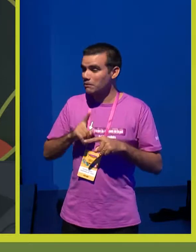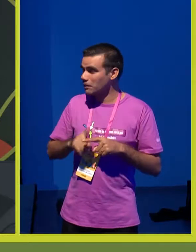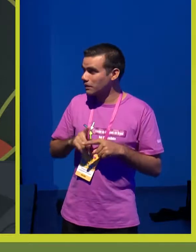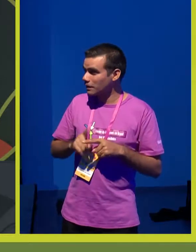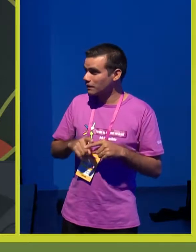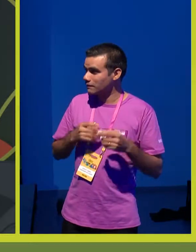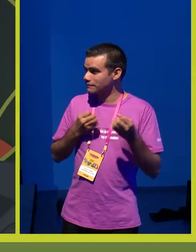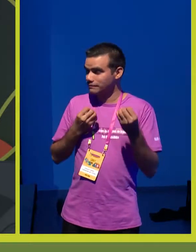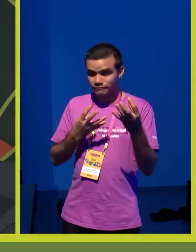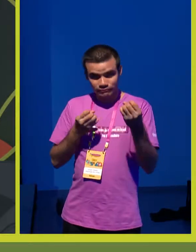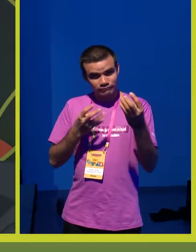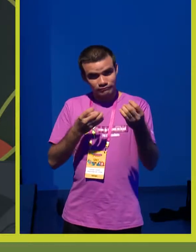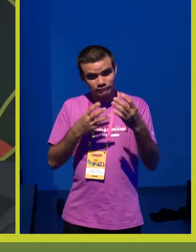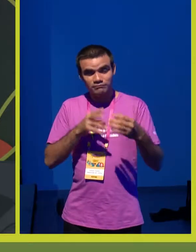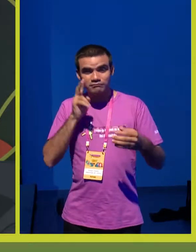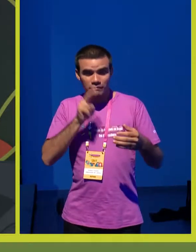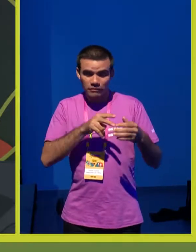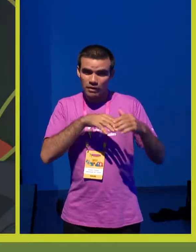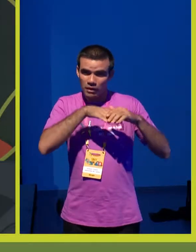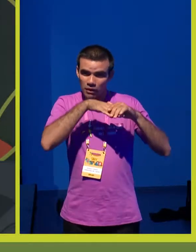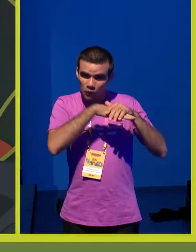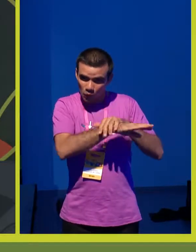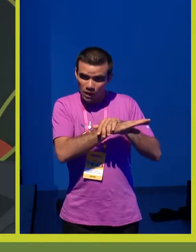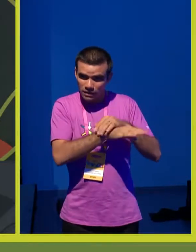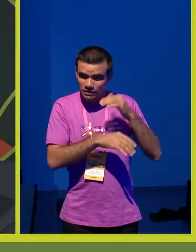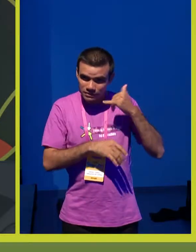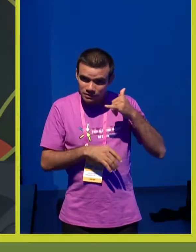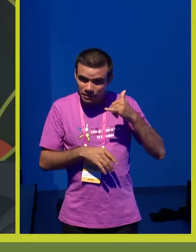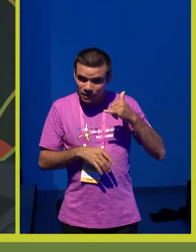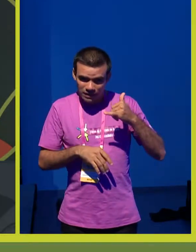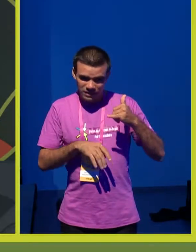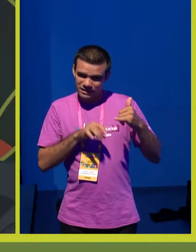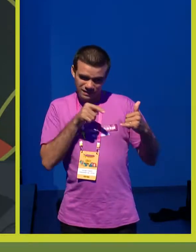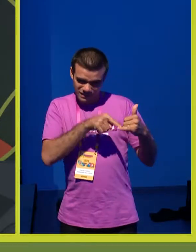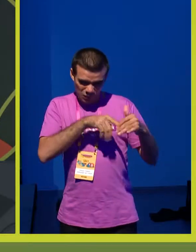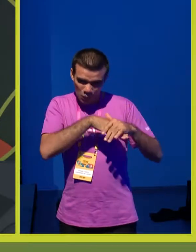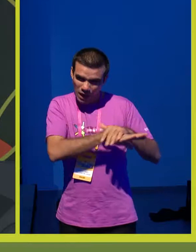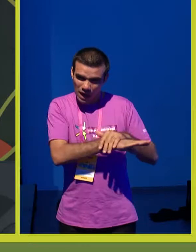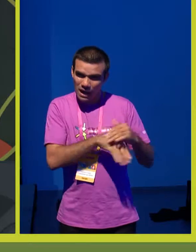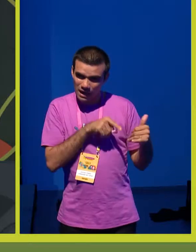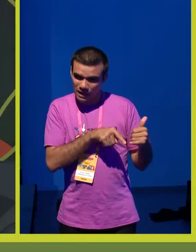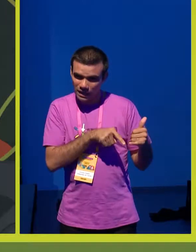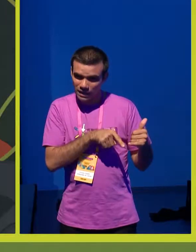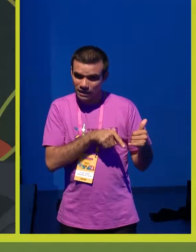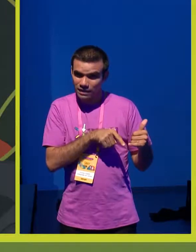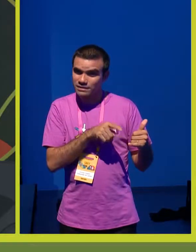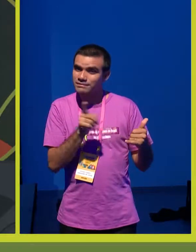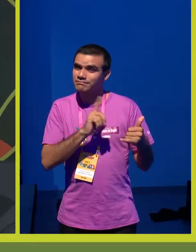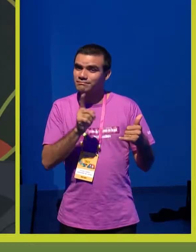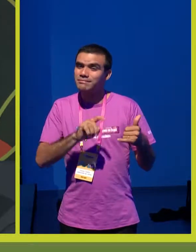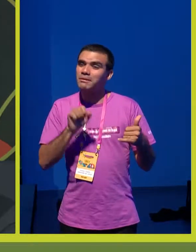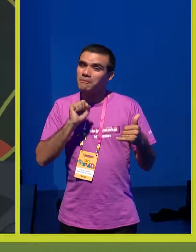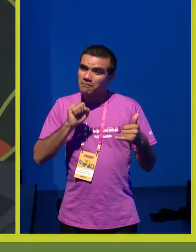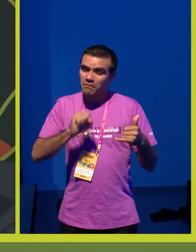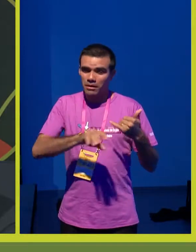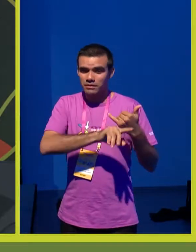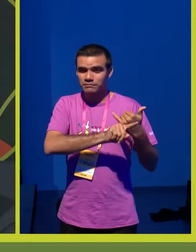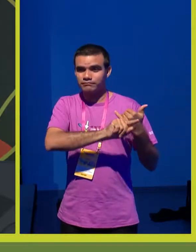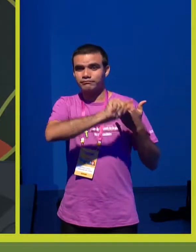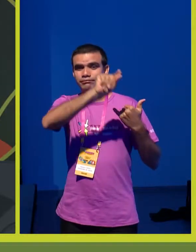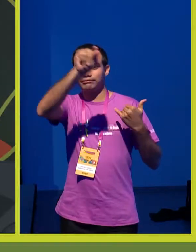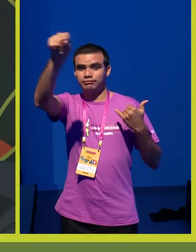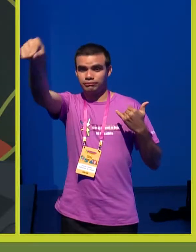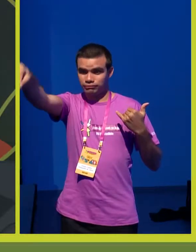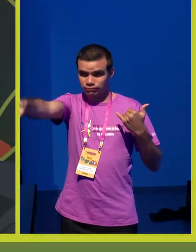informação que teoricamente você está guardando no teu smartphone ela não está exatamente ali ela pode estar sendo transportada para